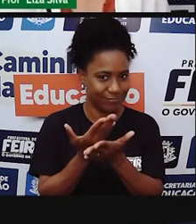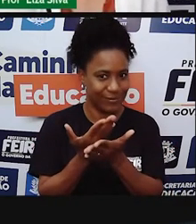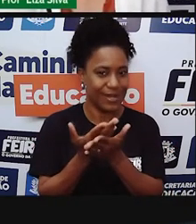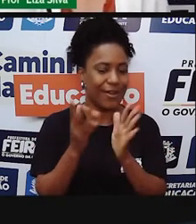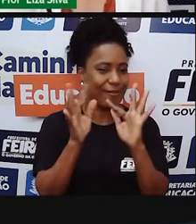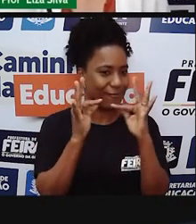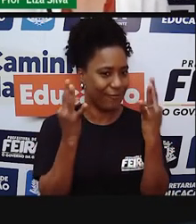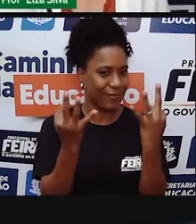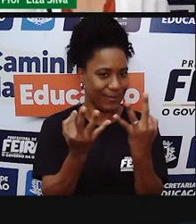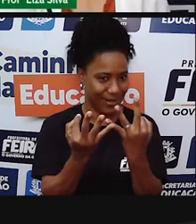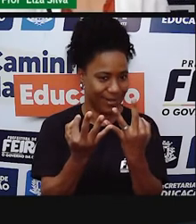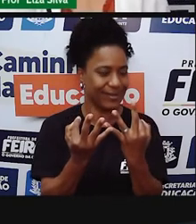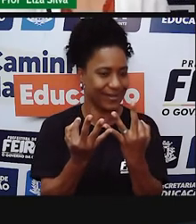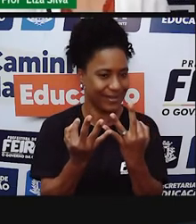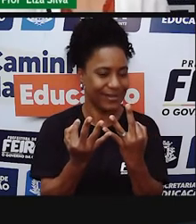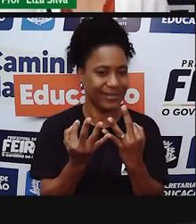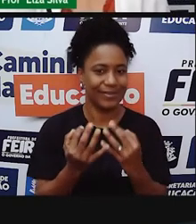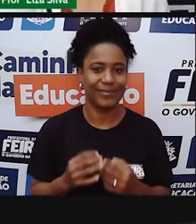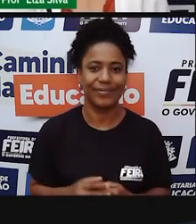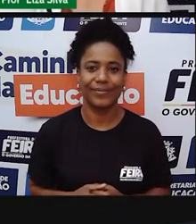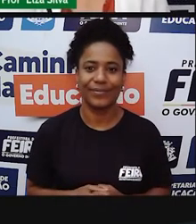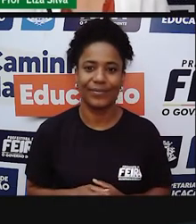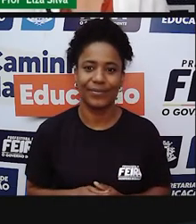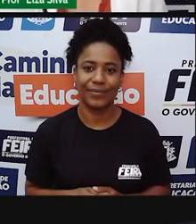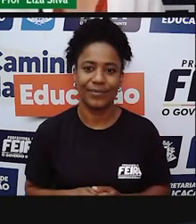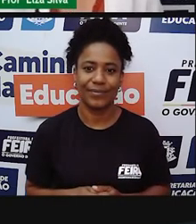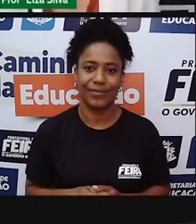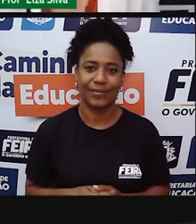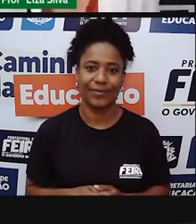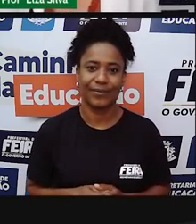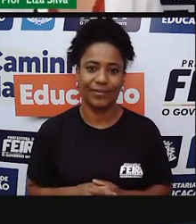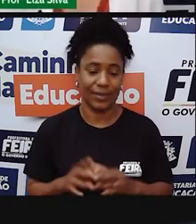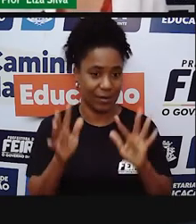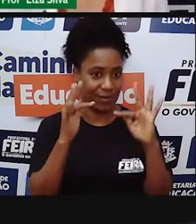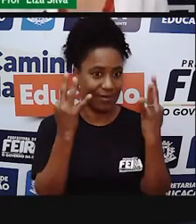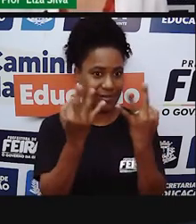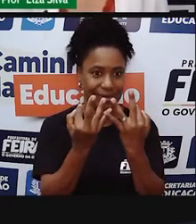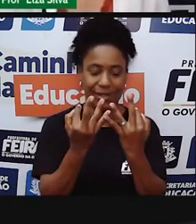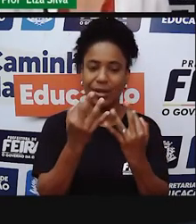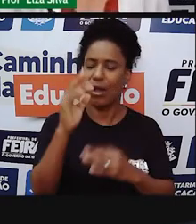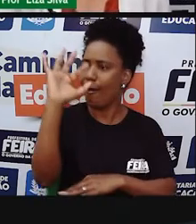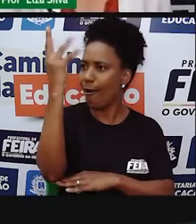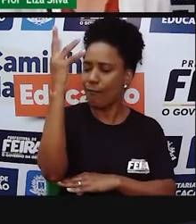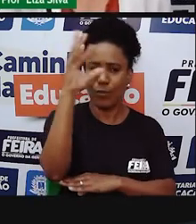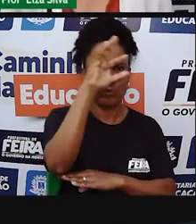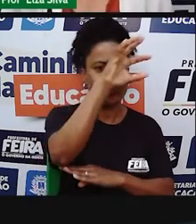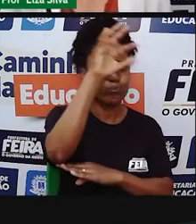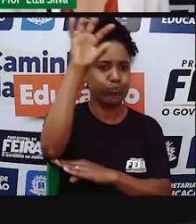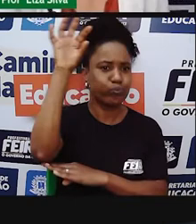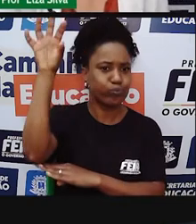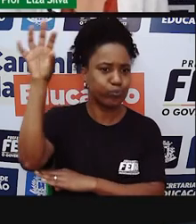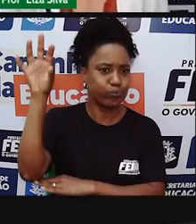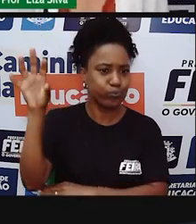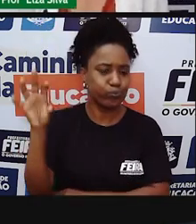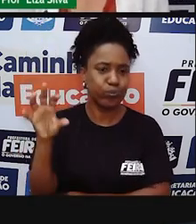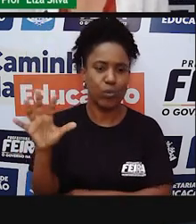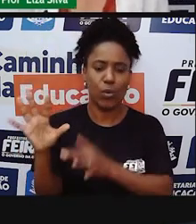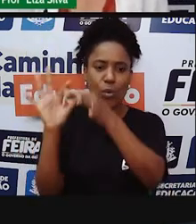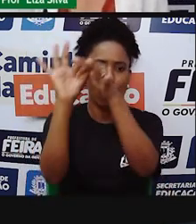Just a moment, please. Ok. Nós temos aqui uma family